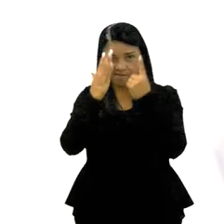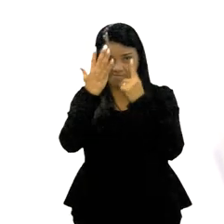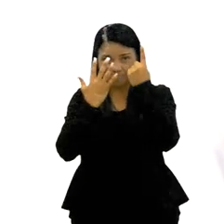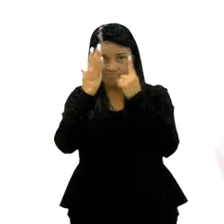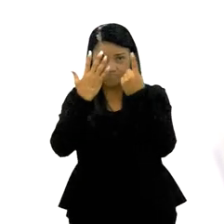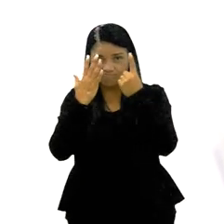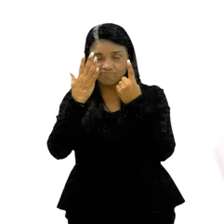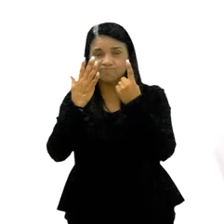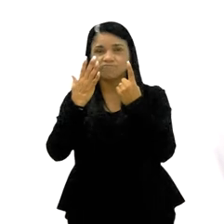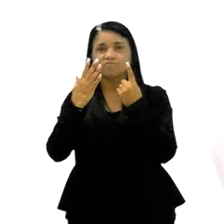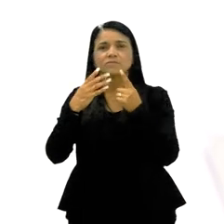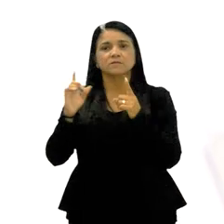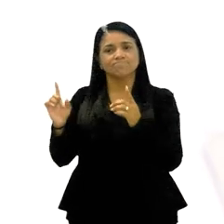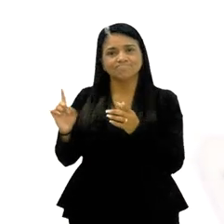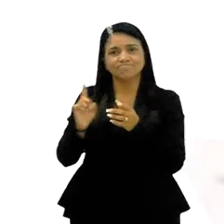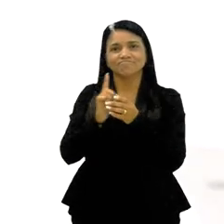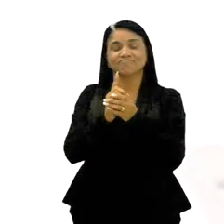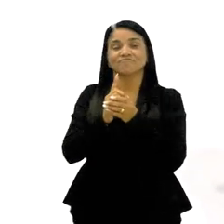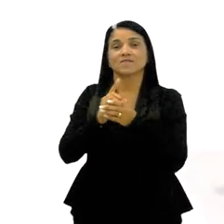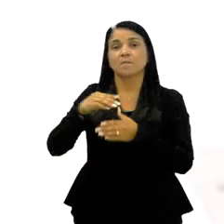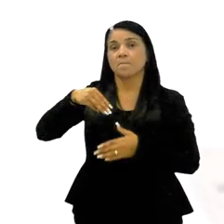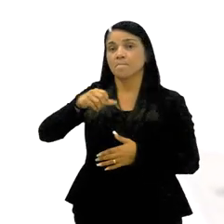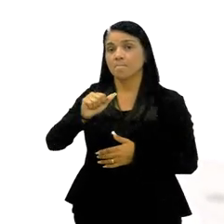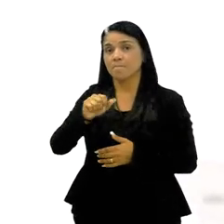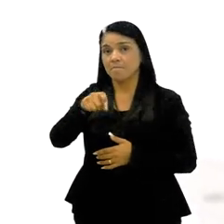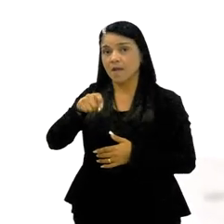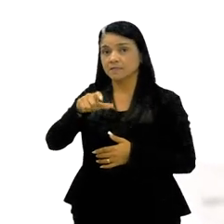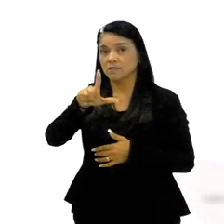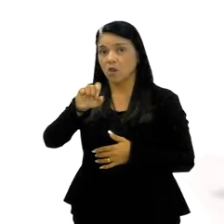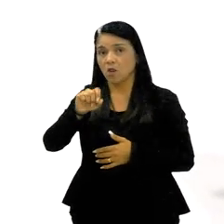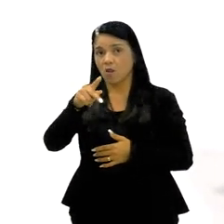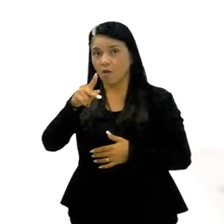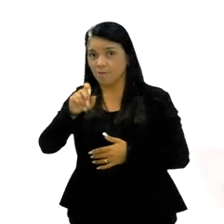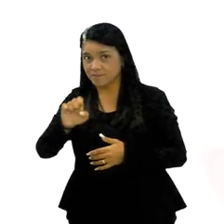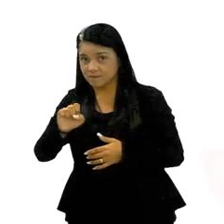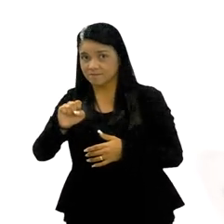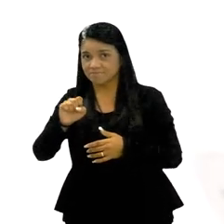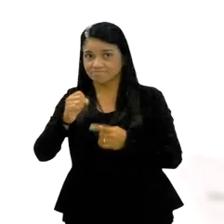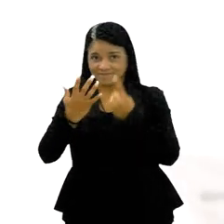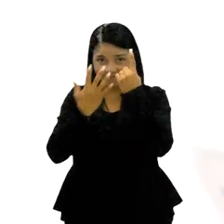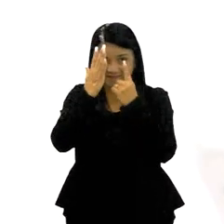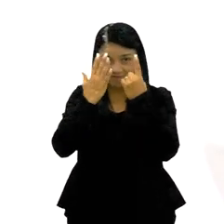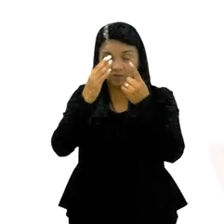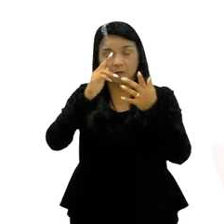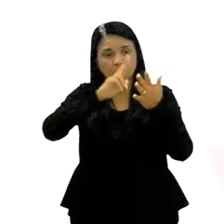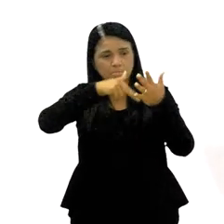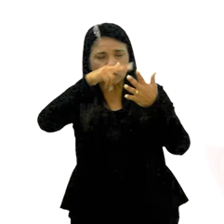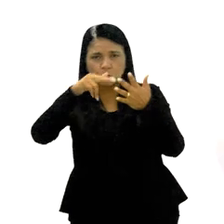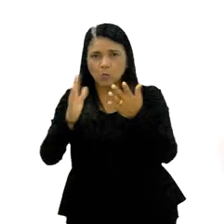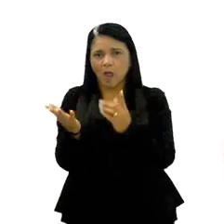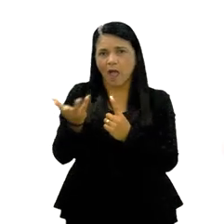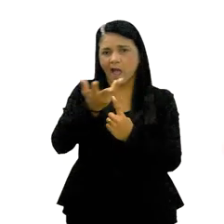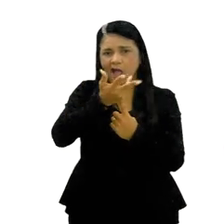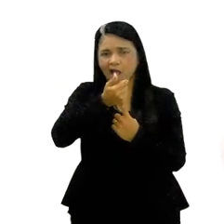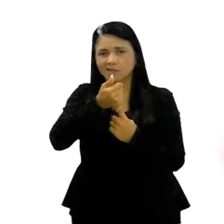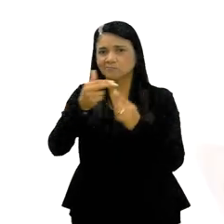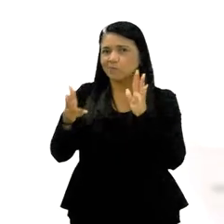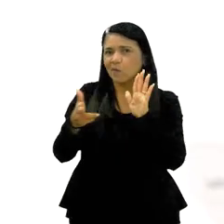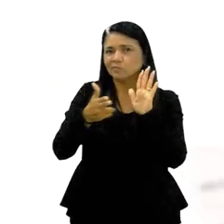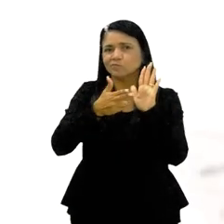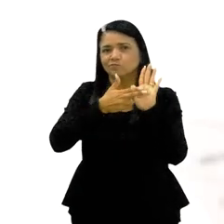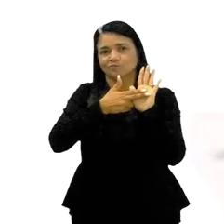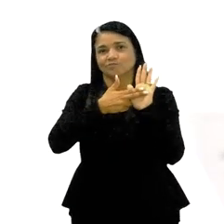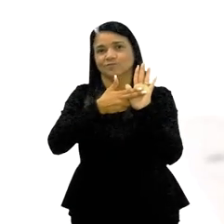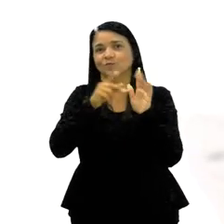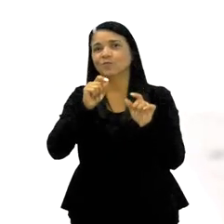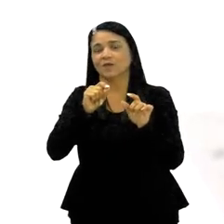quando eu comecei no Carnaval, eu comecei com o nosso saudoso Max Lopes, né? Foi quem me inseriu no Carnaval especificamente, na pintura de arte, assumindo logo de